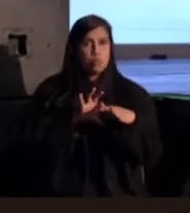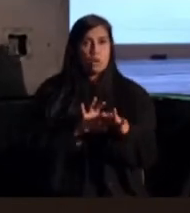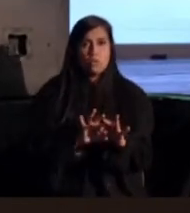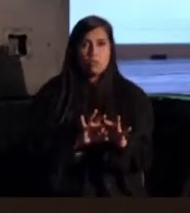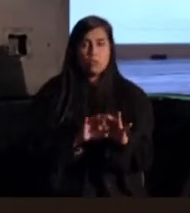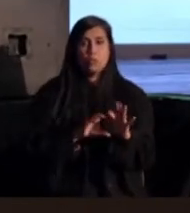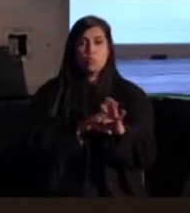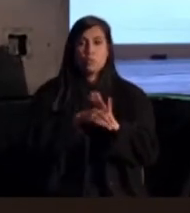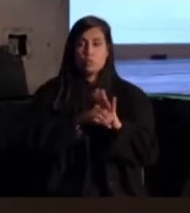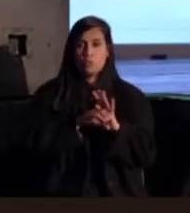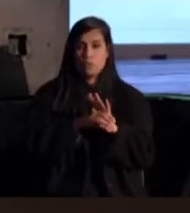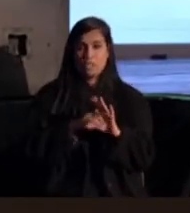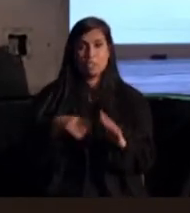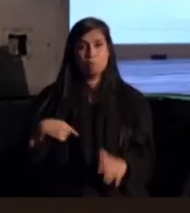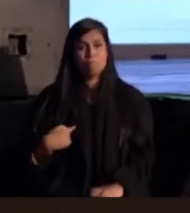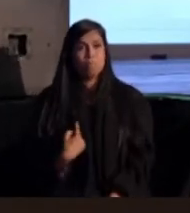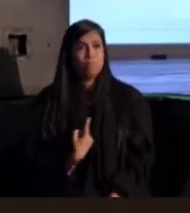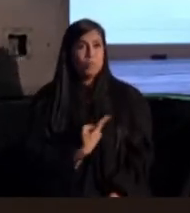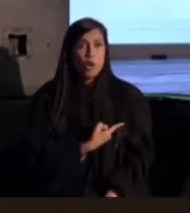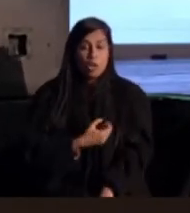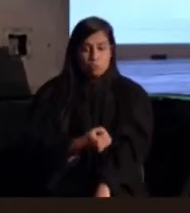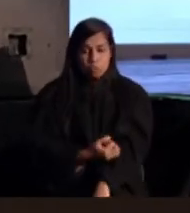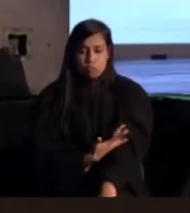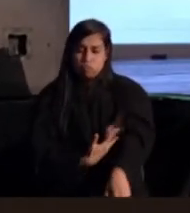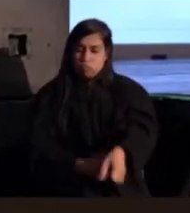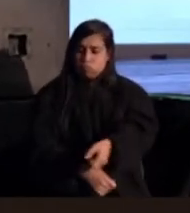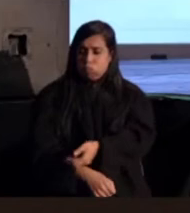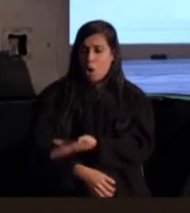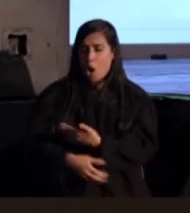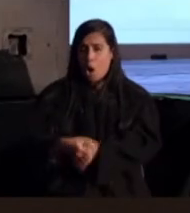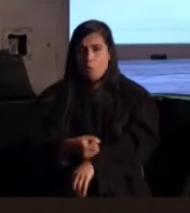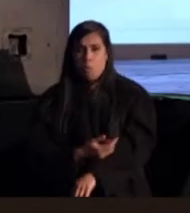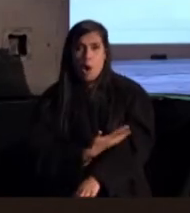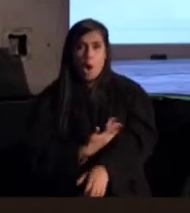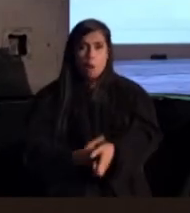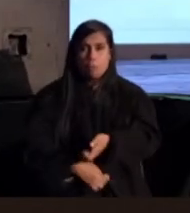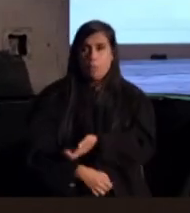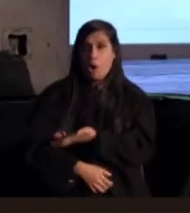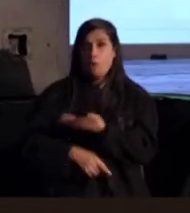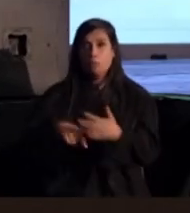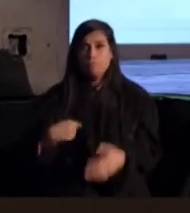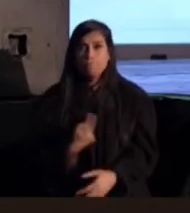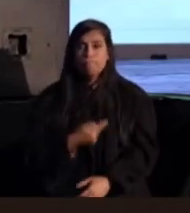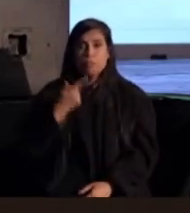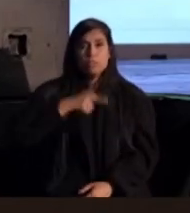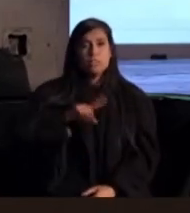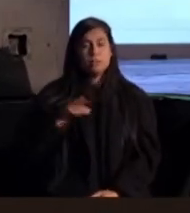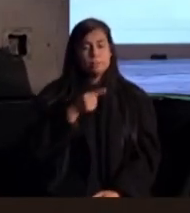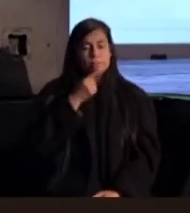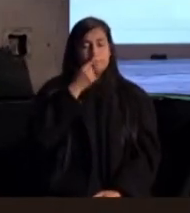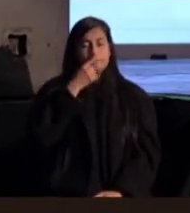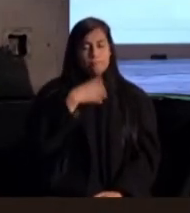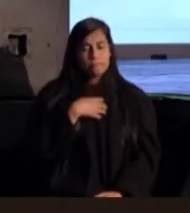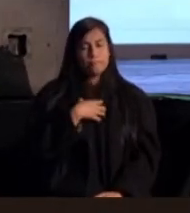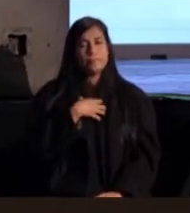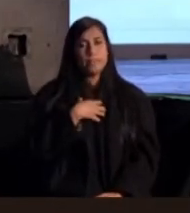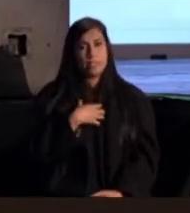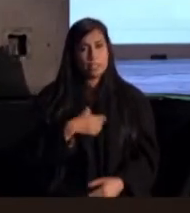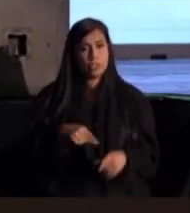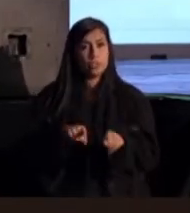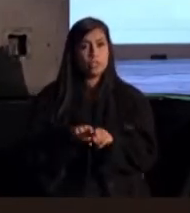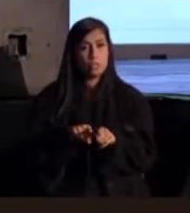nós nos alimentamos dos afetos. São os afetos que tornam possível a